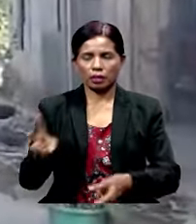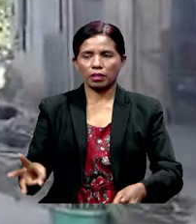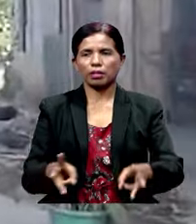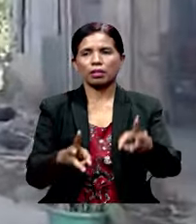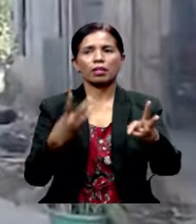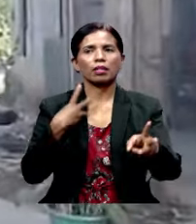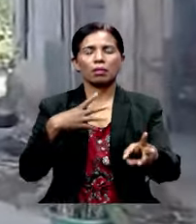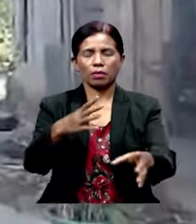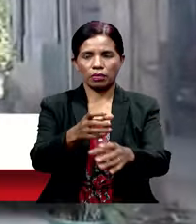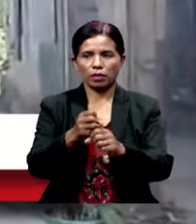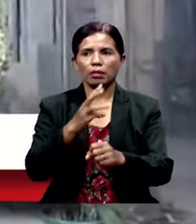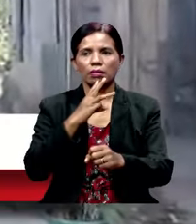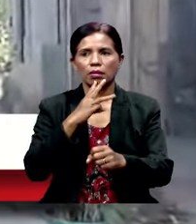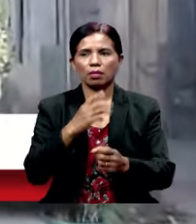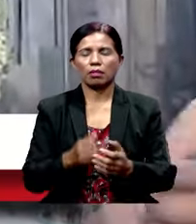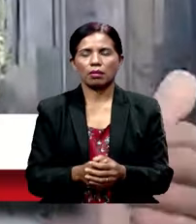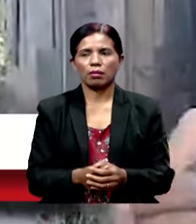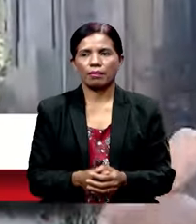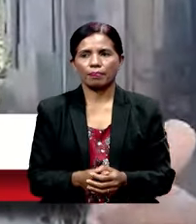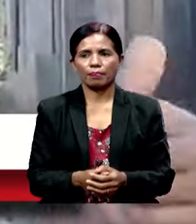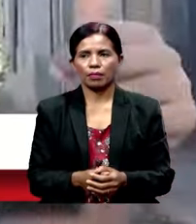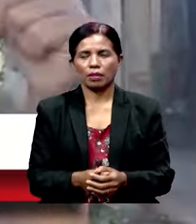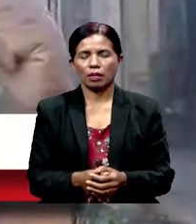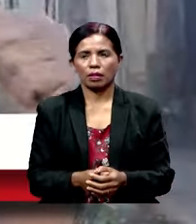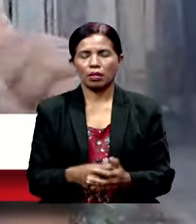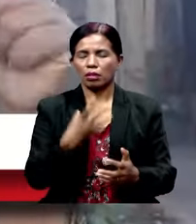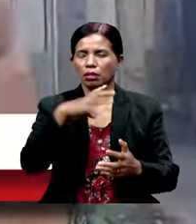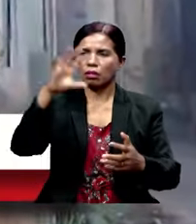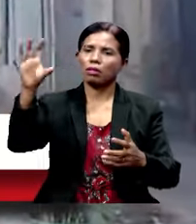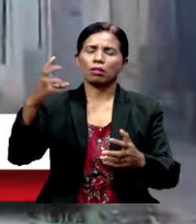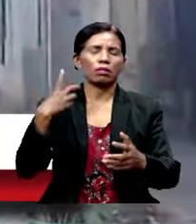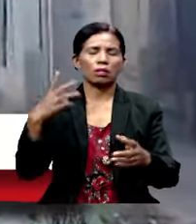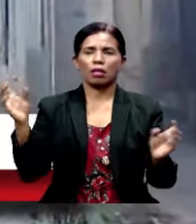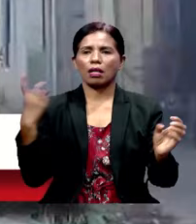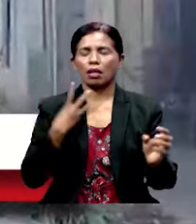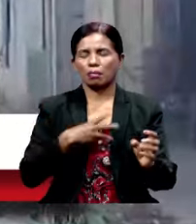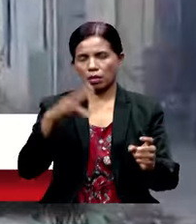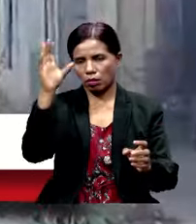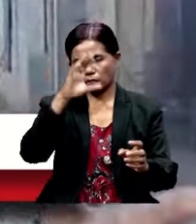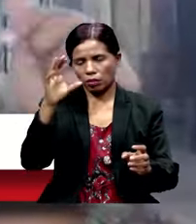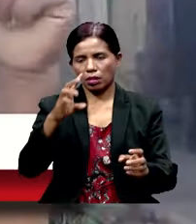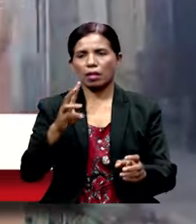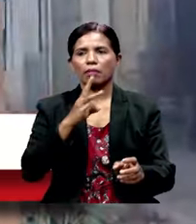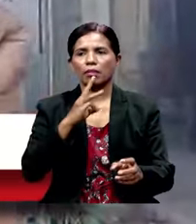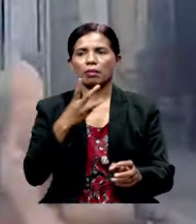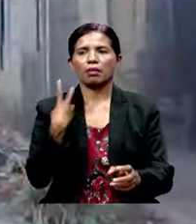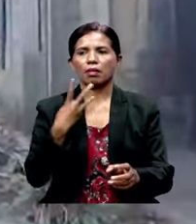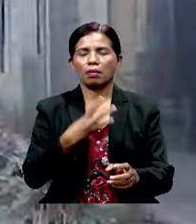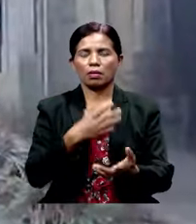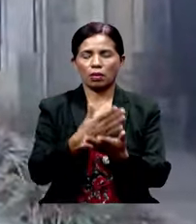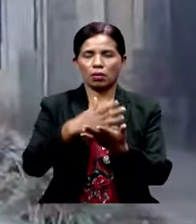be, am kurni tene. Pois bailoron, am dalaruma tenki la ia, am tenki ba kurmesa. Tenki ia, am iso